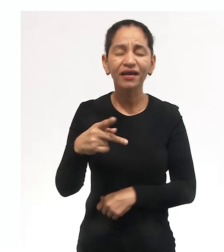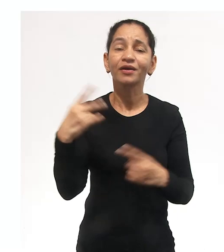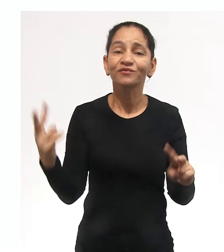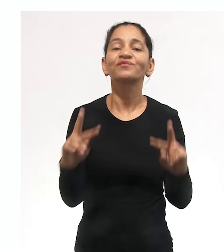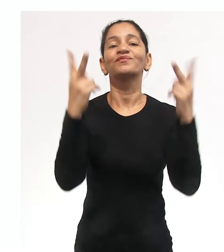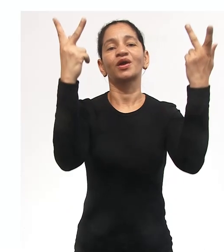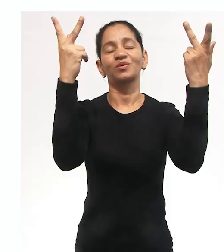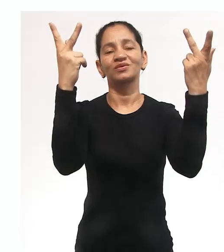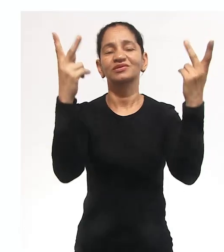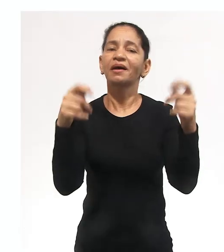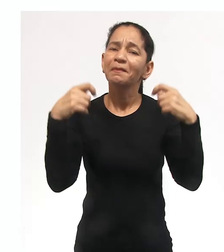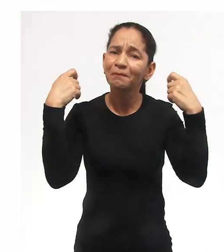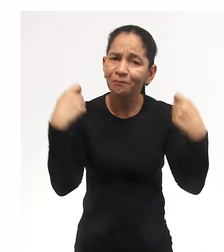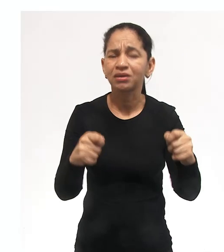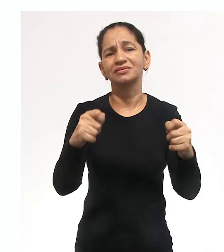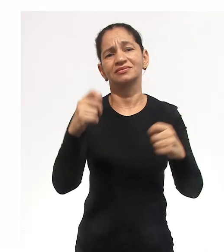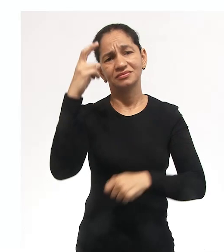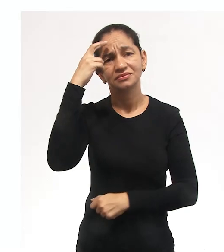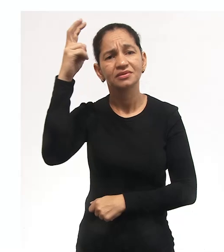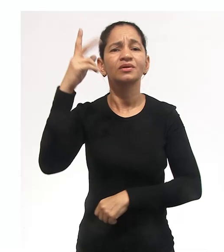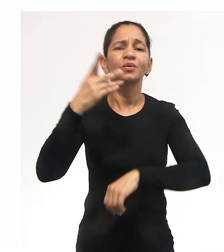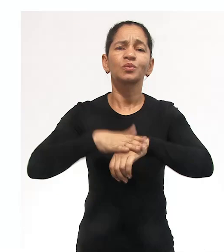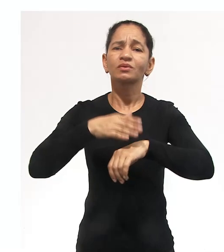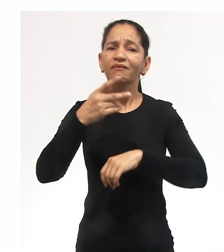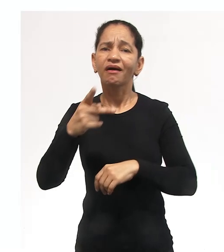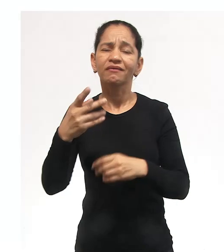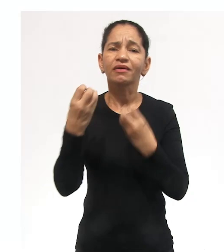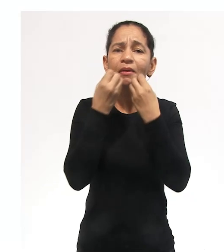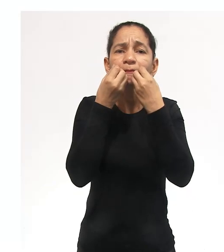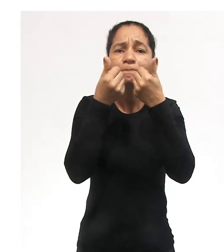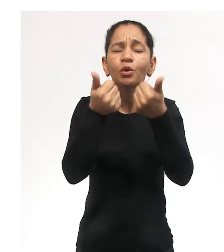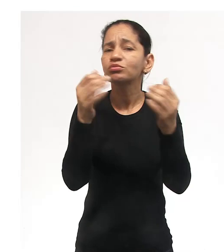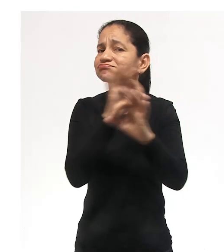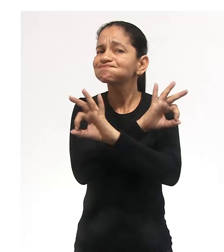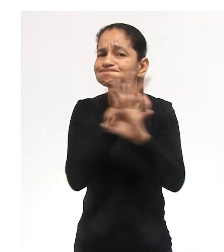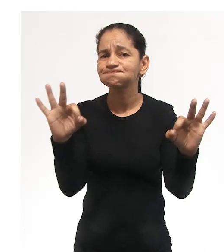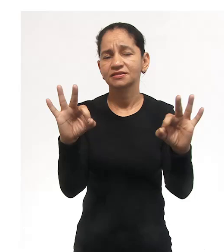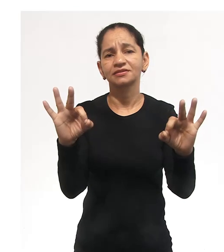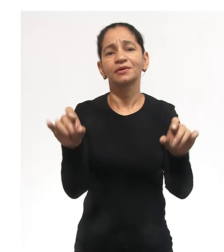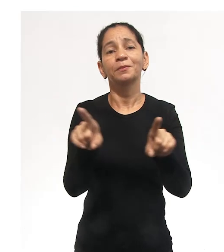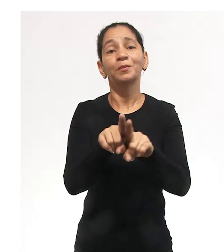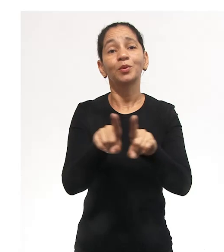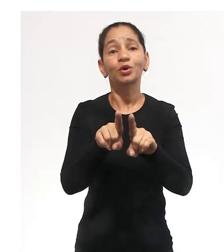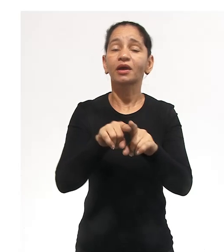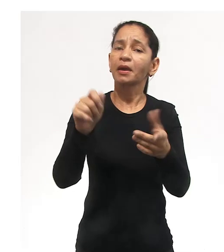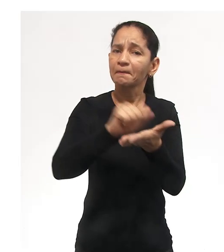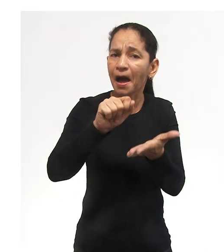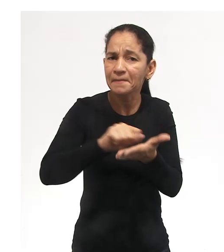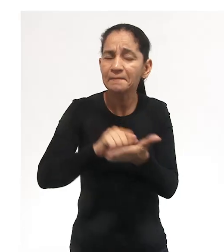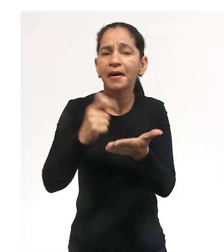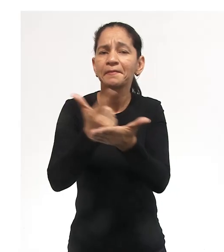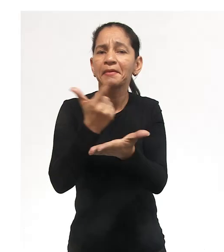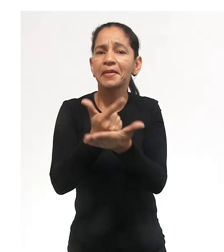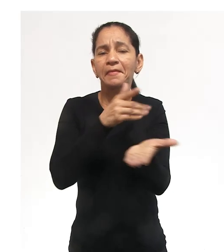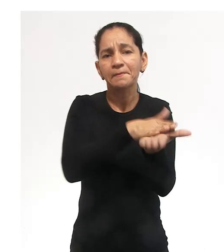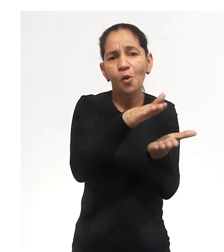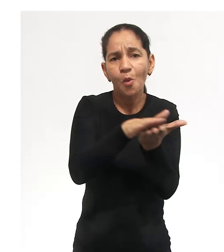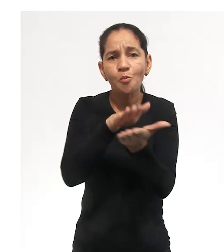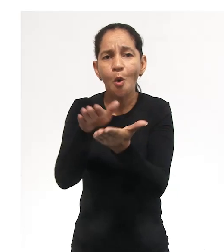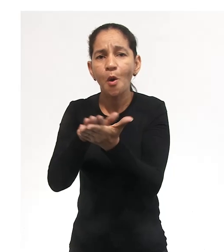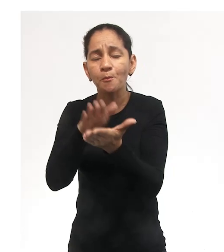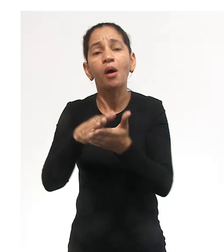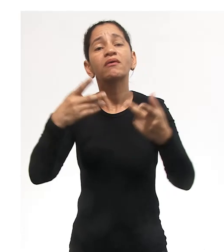precisamos valorizar a nossa cultura local, precisamos valorizar as produções dos